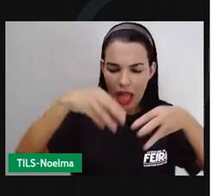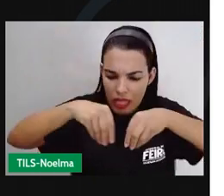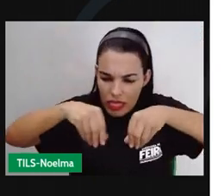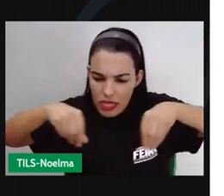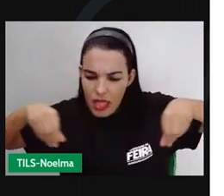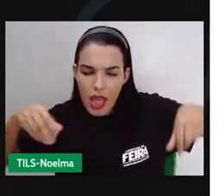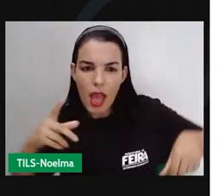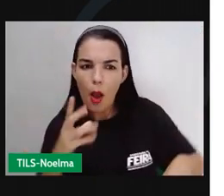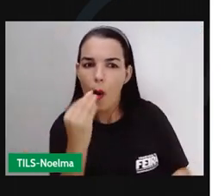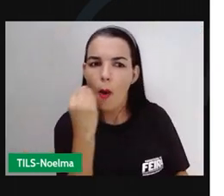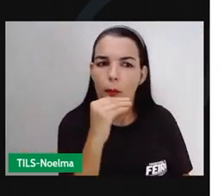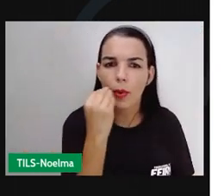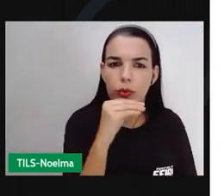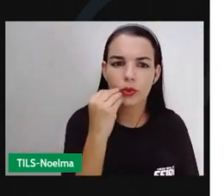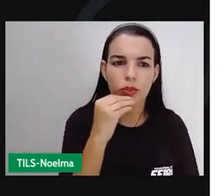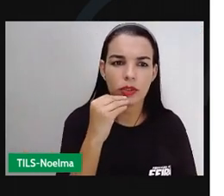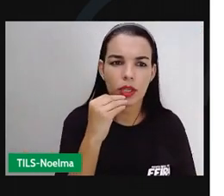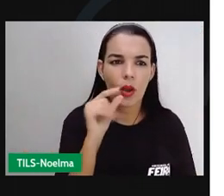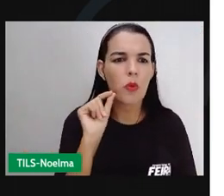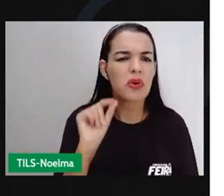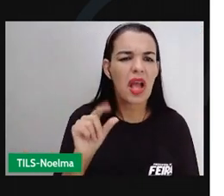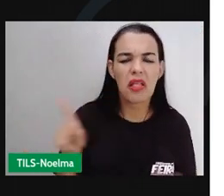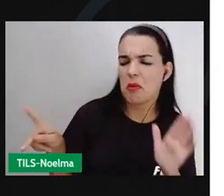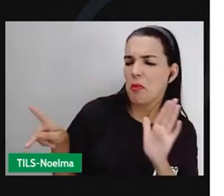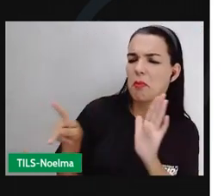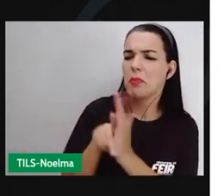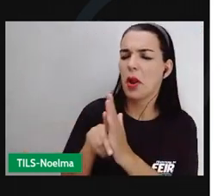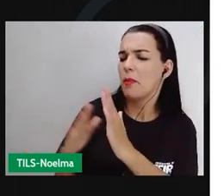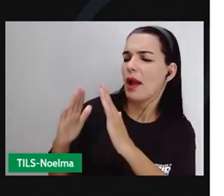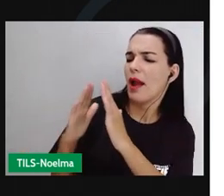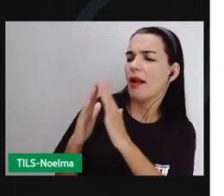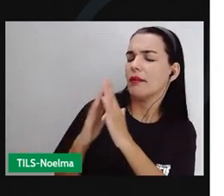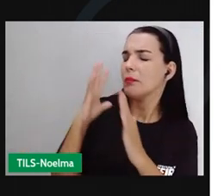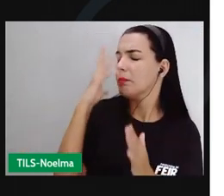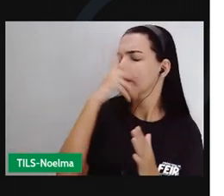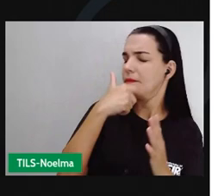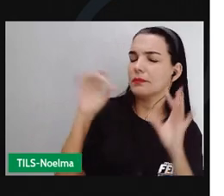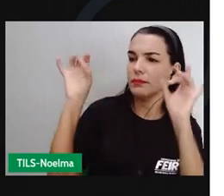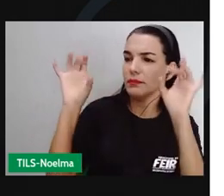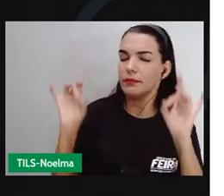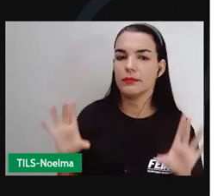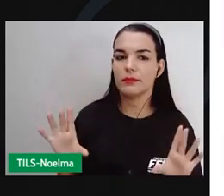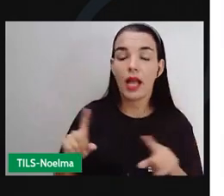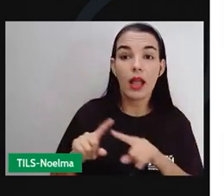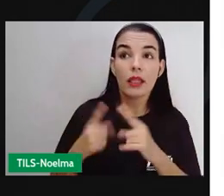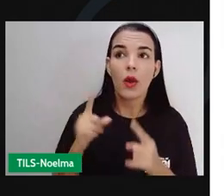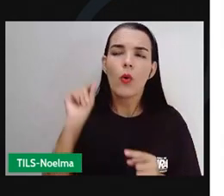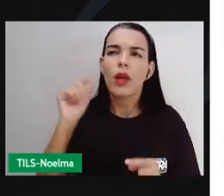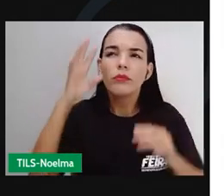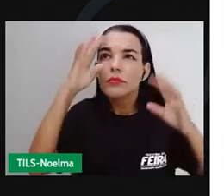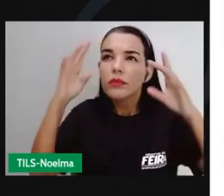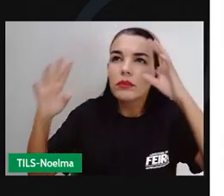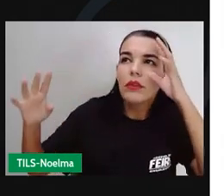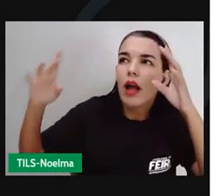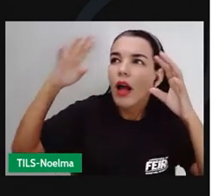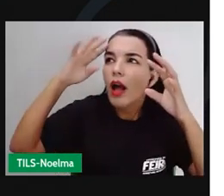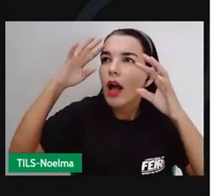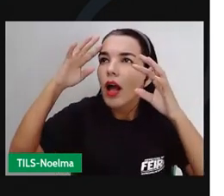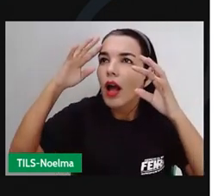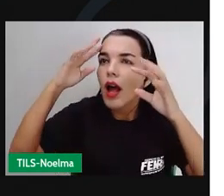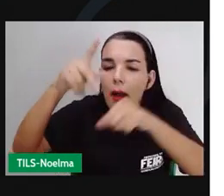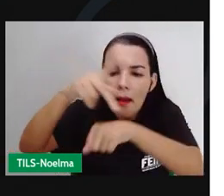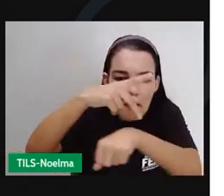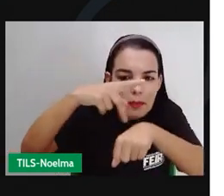você terá o seu próprio castelo. É com esse sonho que os imigrantes começam a chegar ao Brasil